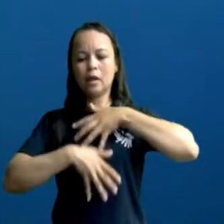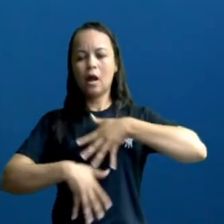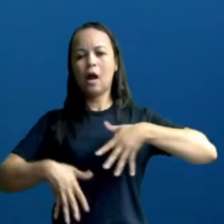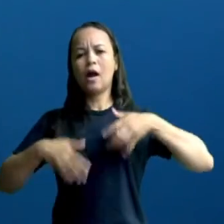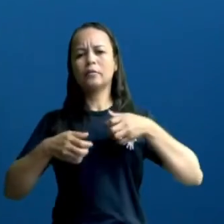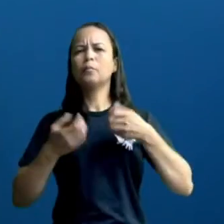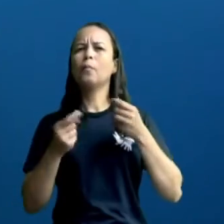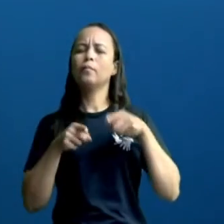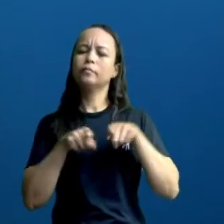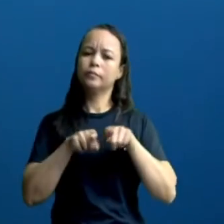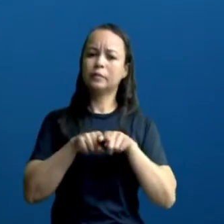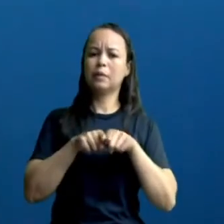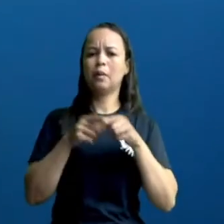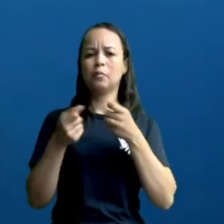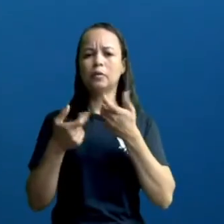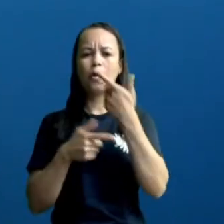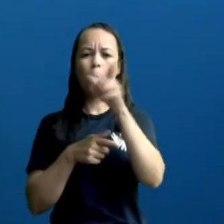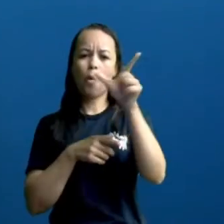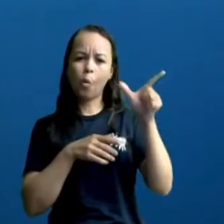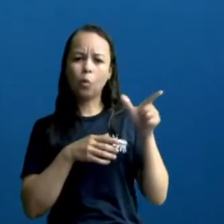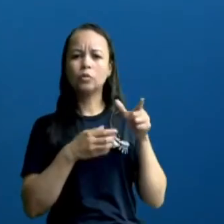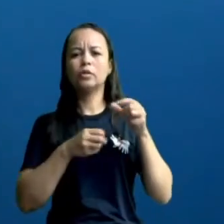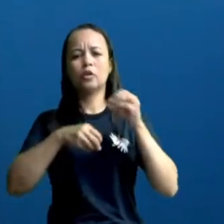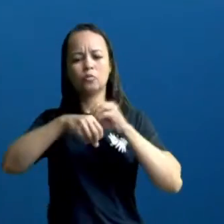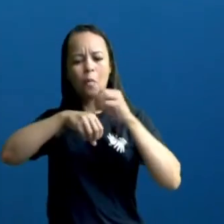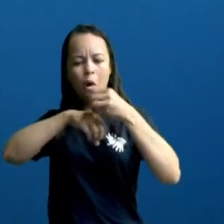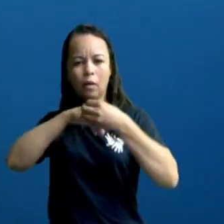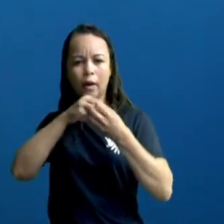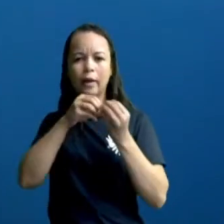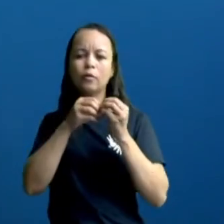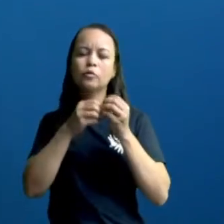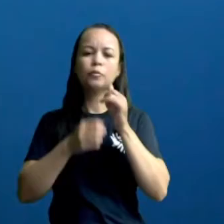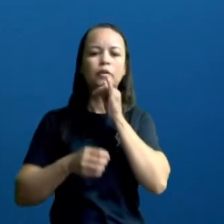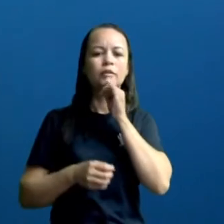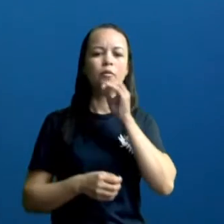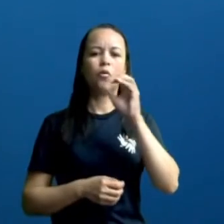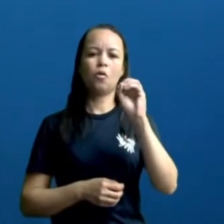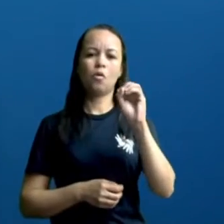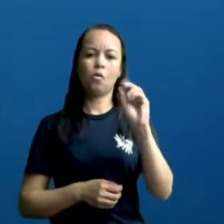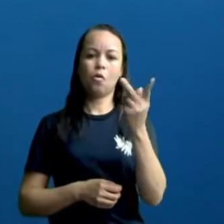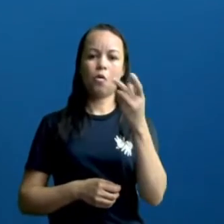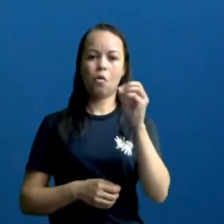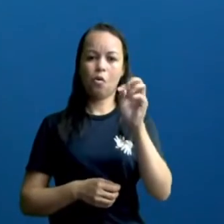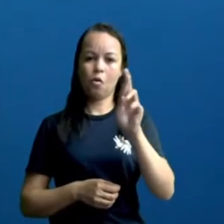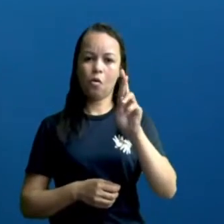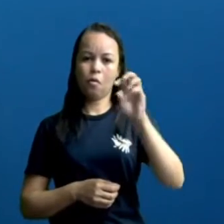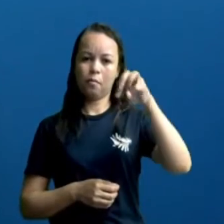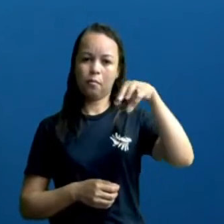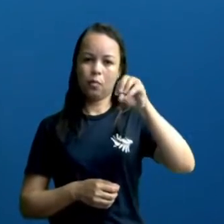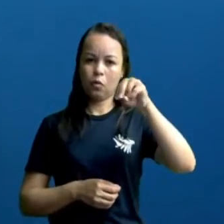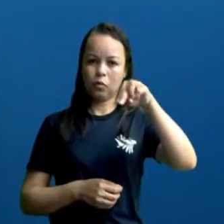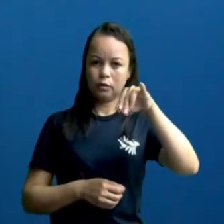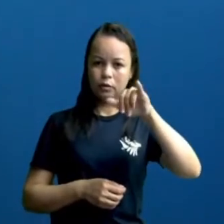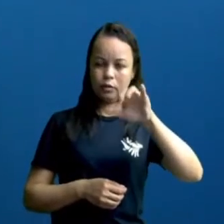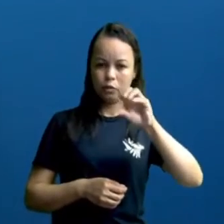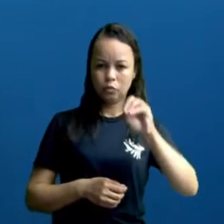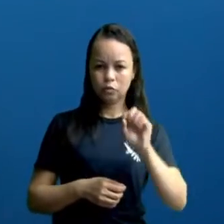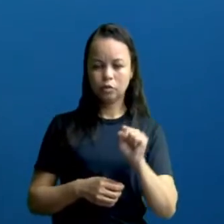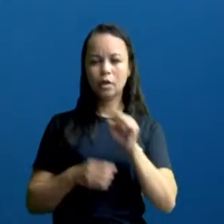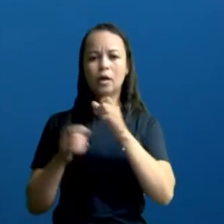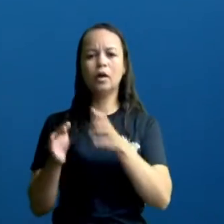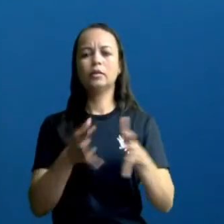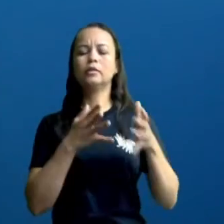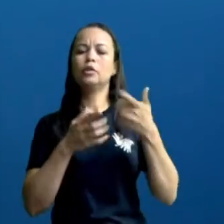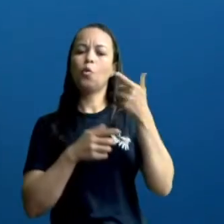transporte de algumas outras moléculas, por exemplo, os hormônios. Então a gente percebe claramente, claro, transporte também de